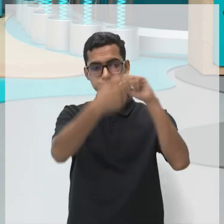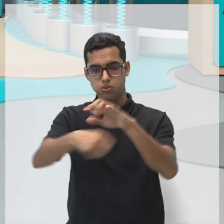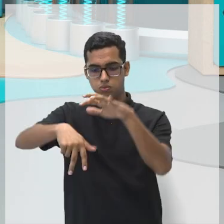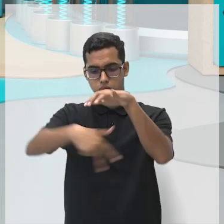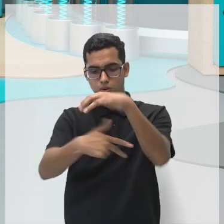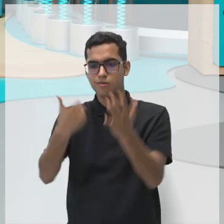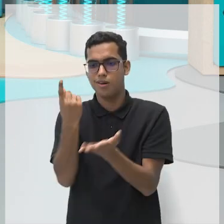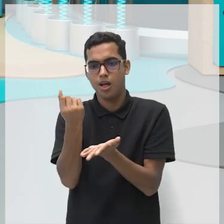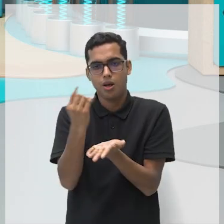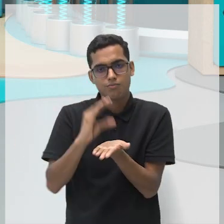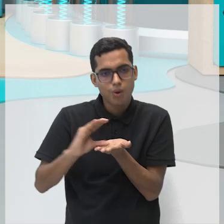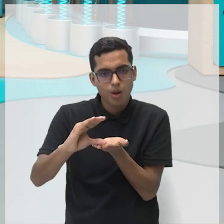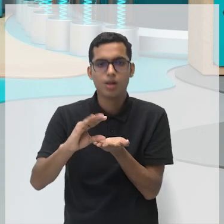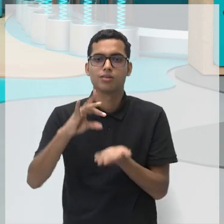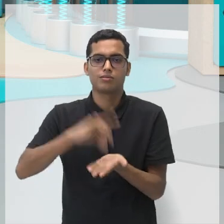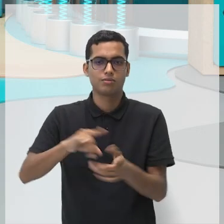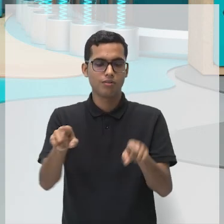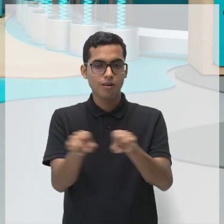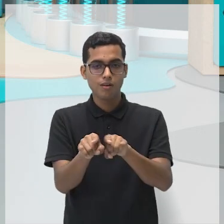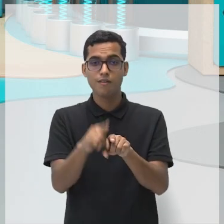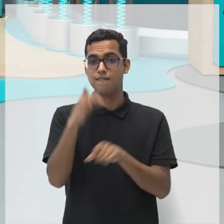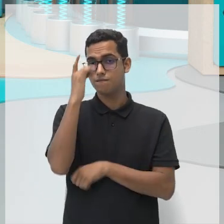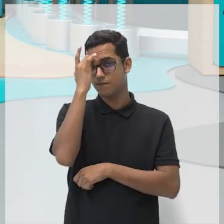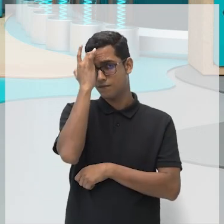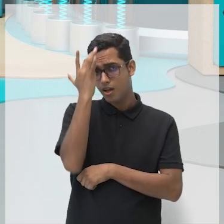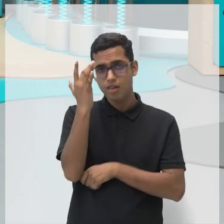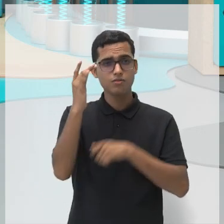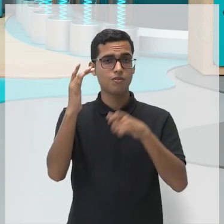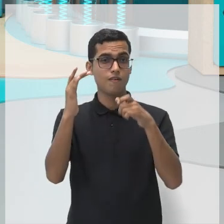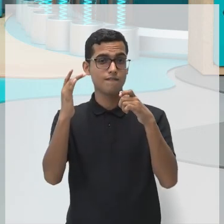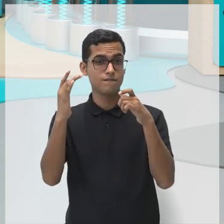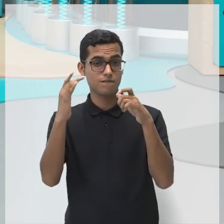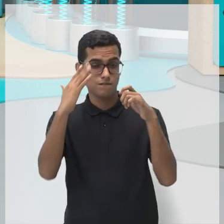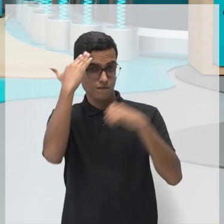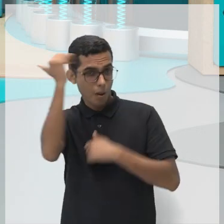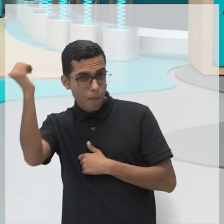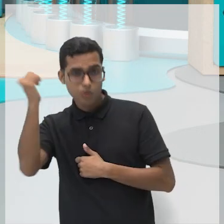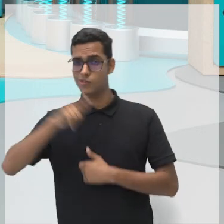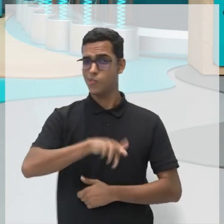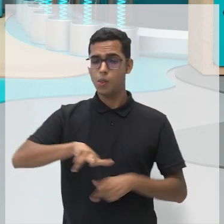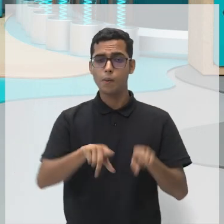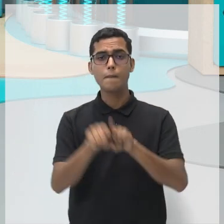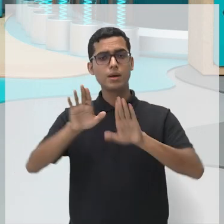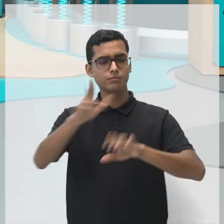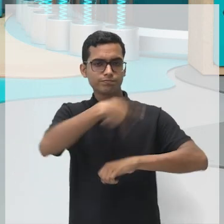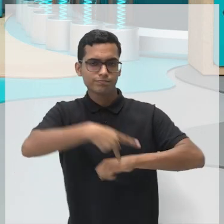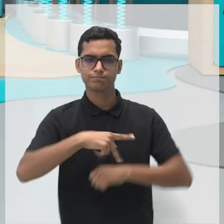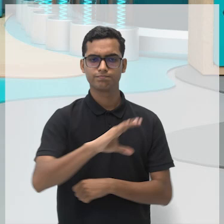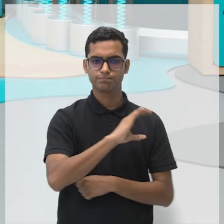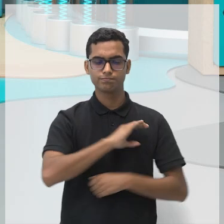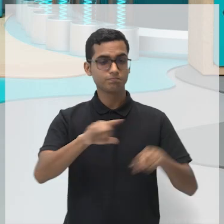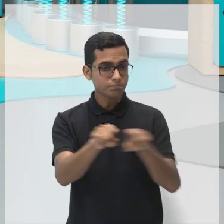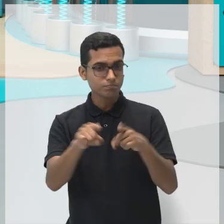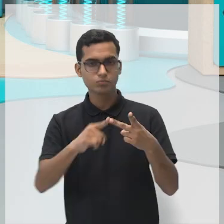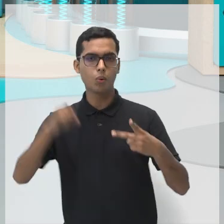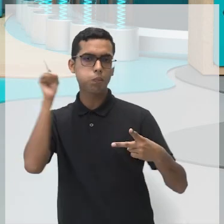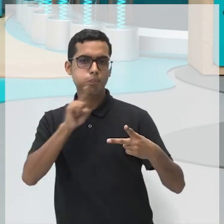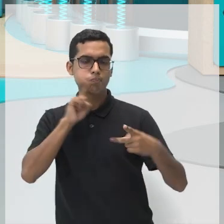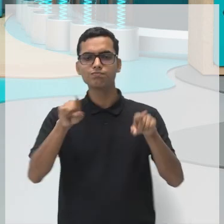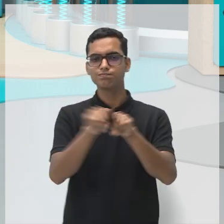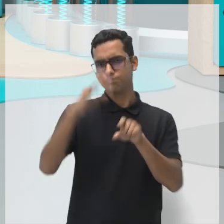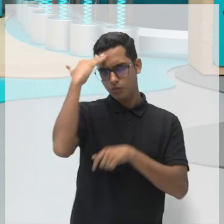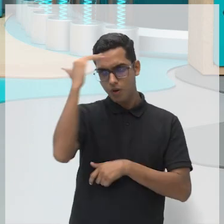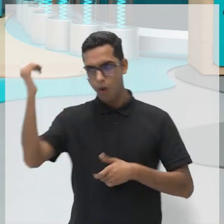e aí por isso talvez ele não seja tão famoso, tão popular aqui no Brasil, mas em países como o Canadá e os Estados Unidos, ele